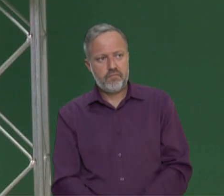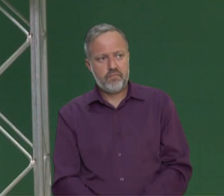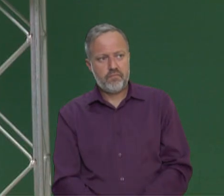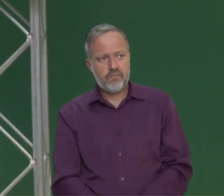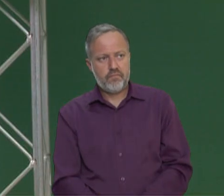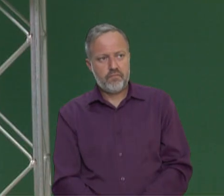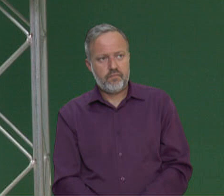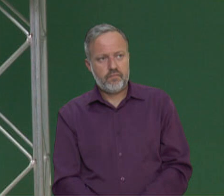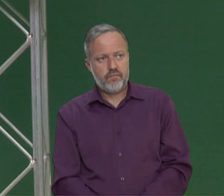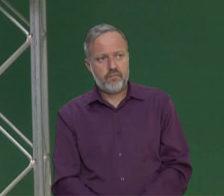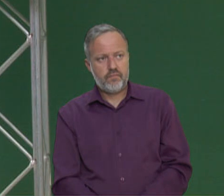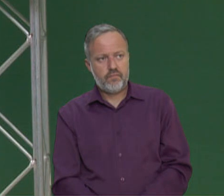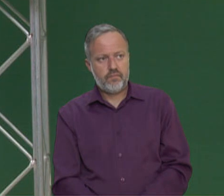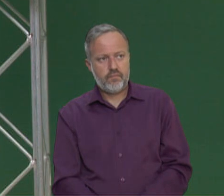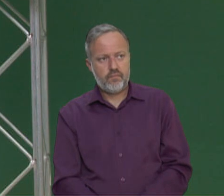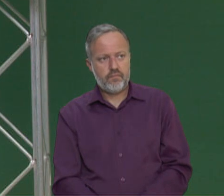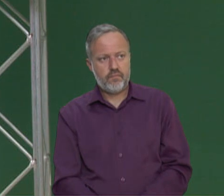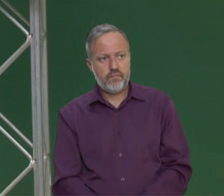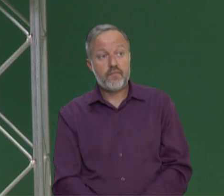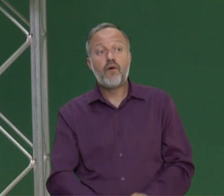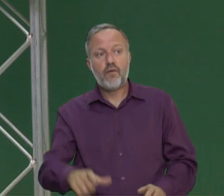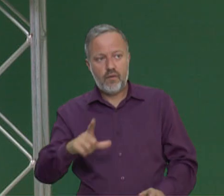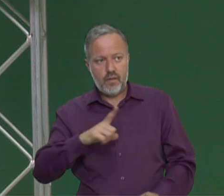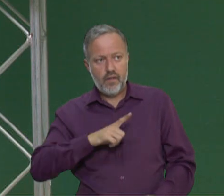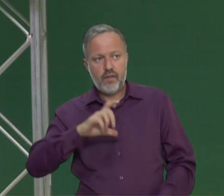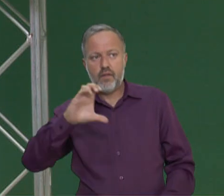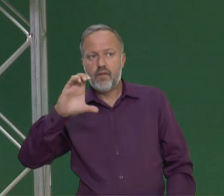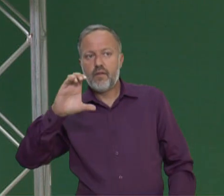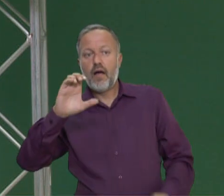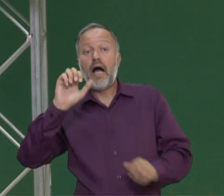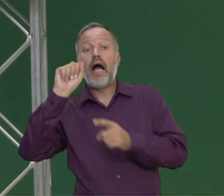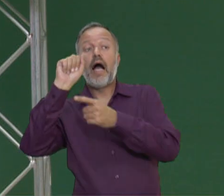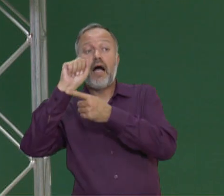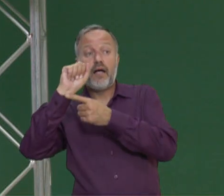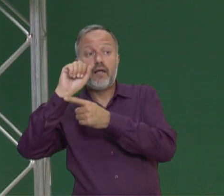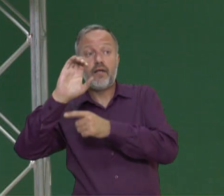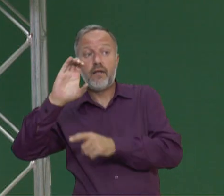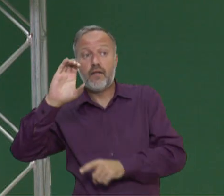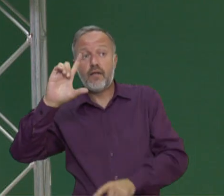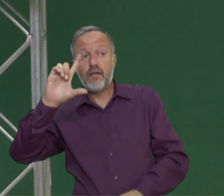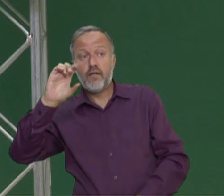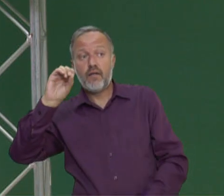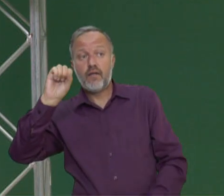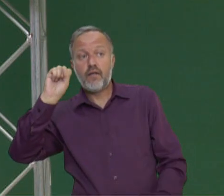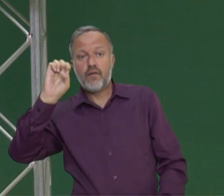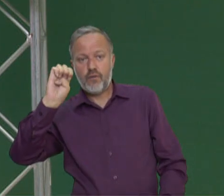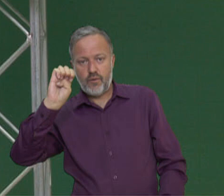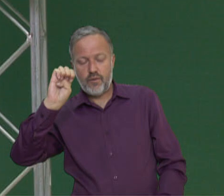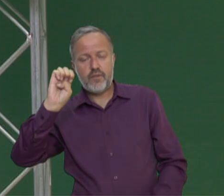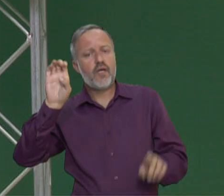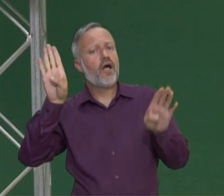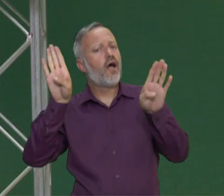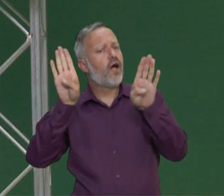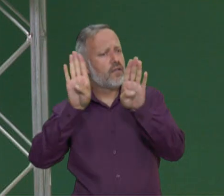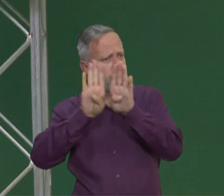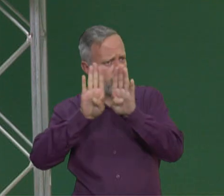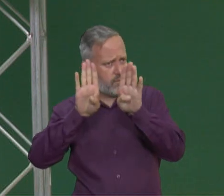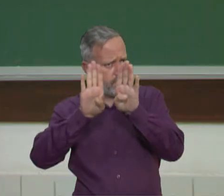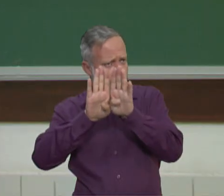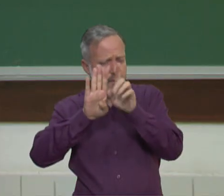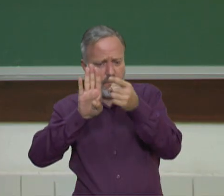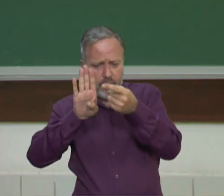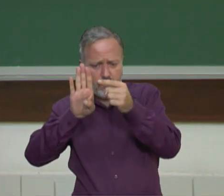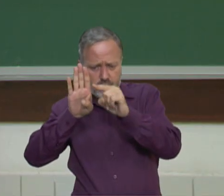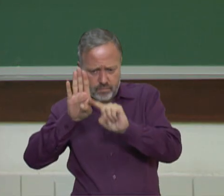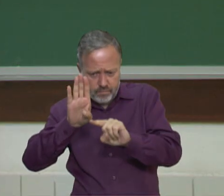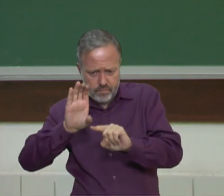Aqui a gente tem close e closed. Uma pequena diferença, mas você já sabe que se o verbo é irregular,